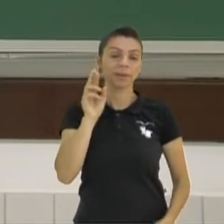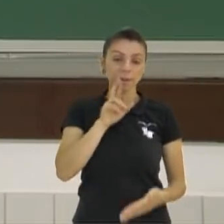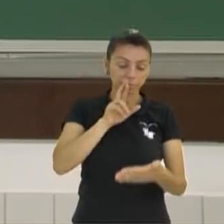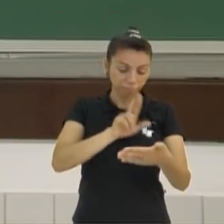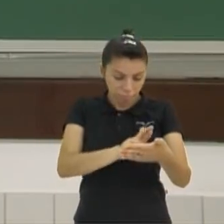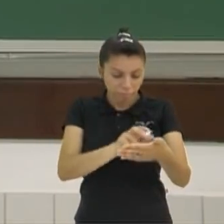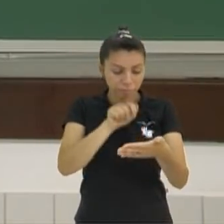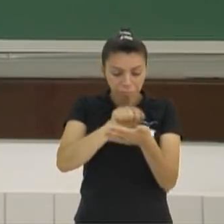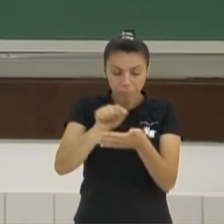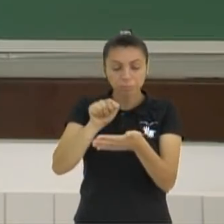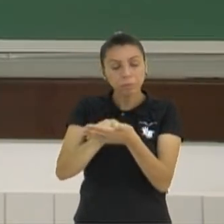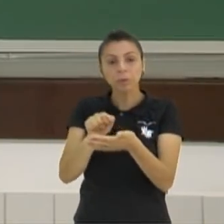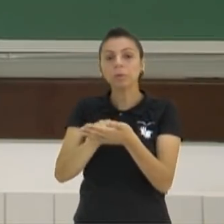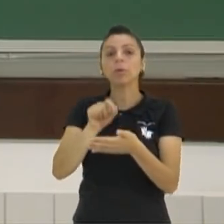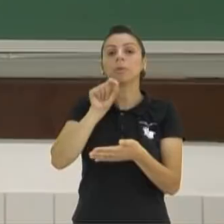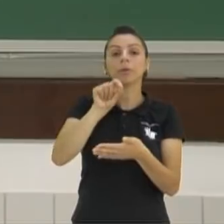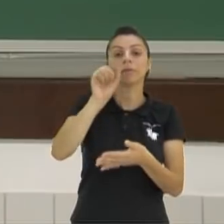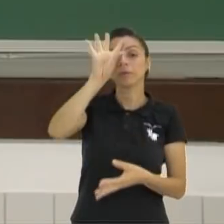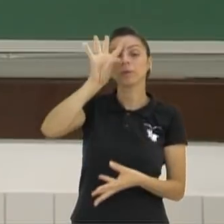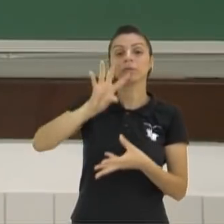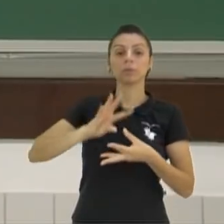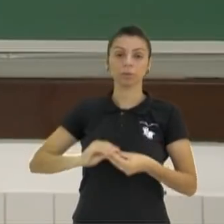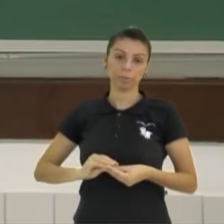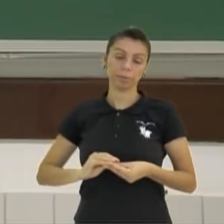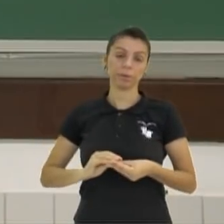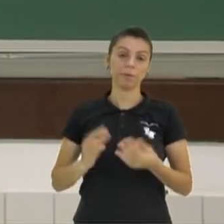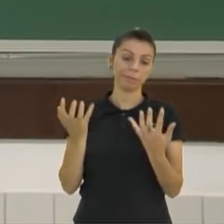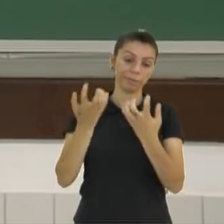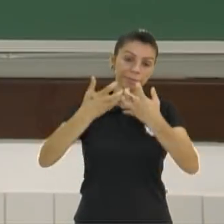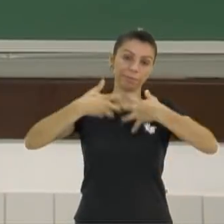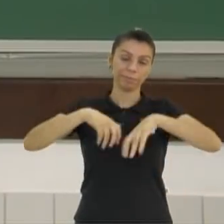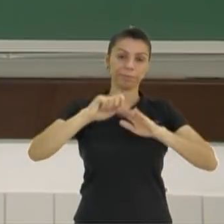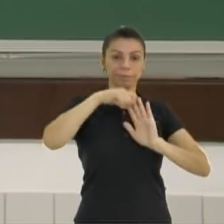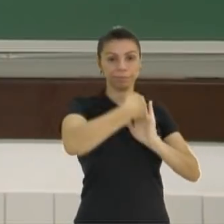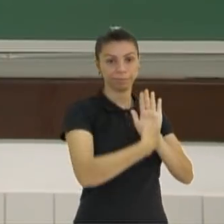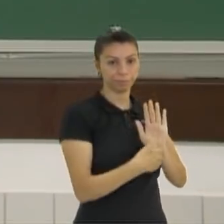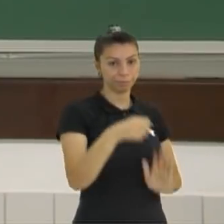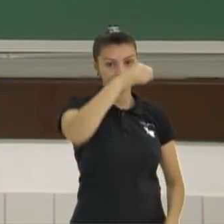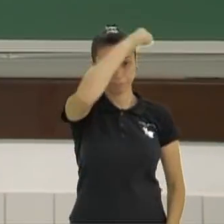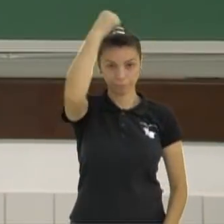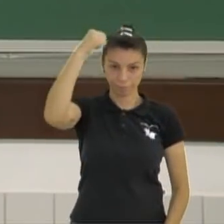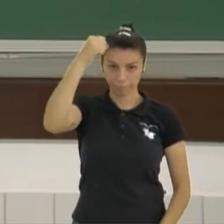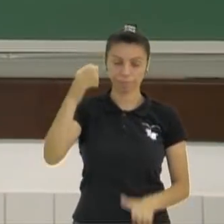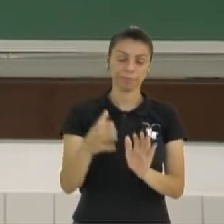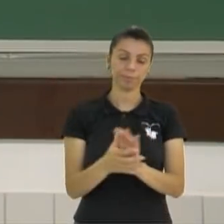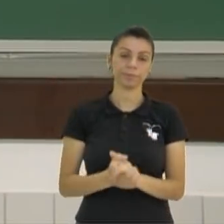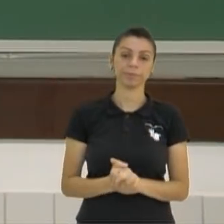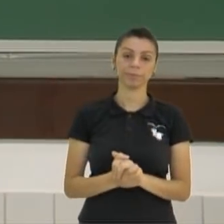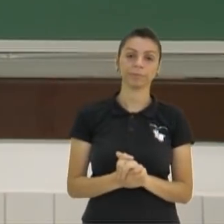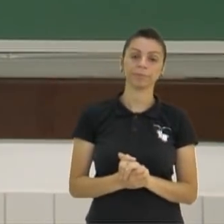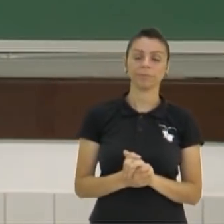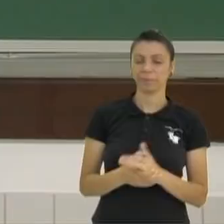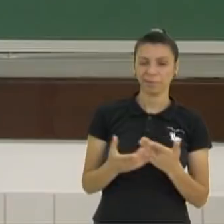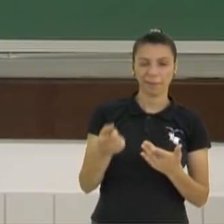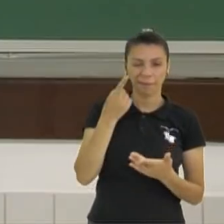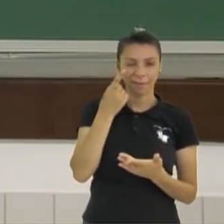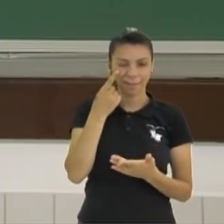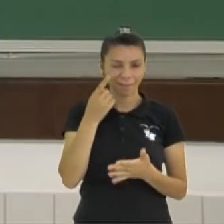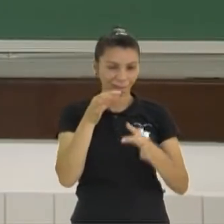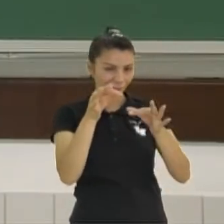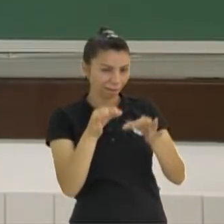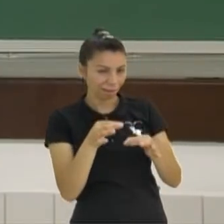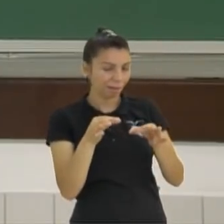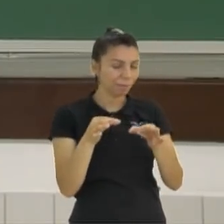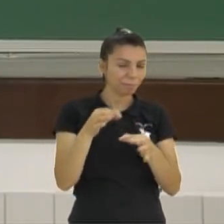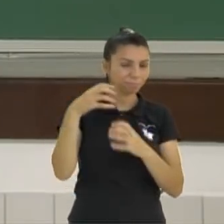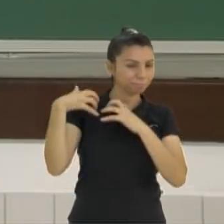tentar escrever o que você entendeu que seja a função dos textos sagrados. Bom, vamos ver se você acertou aqui fazendo